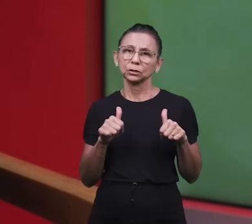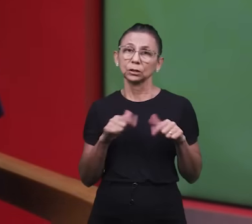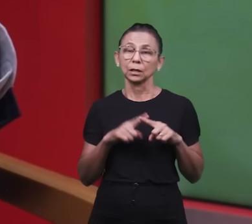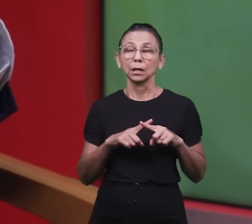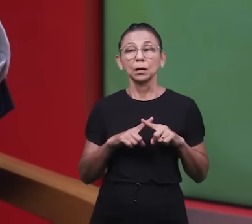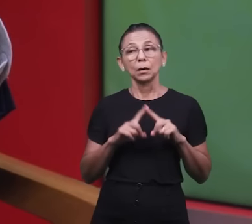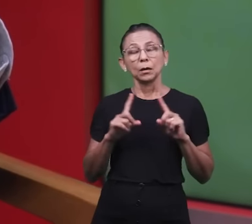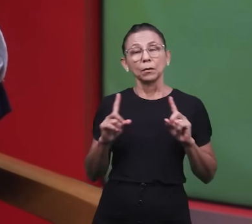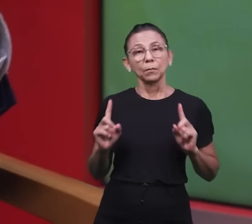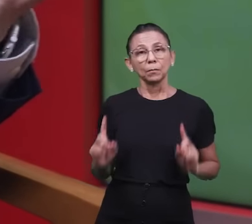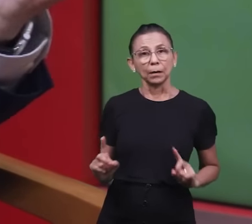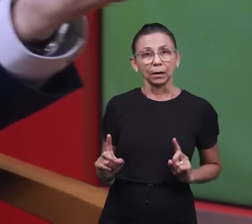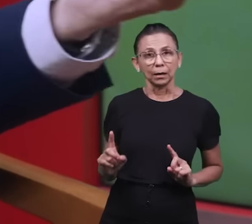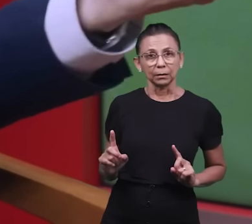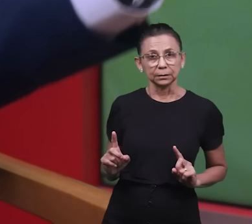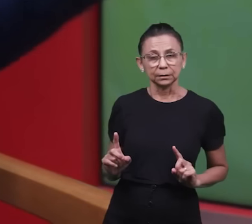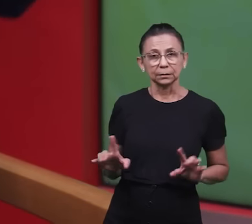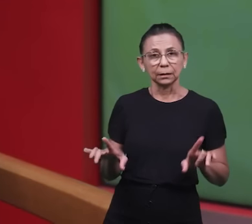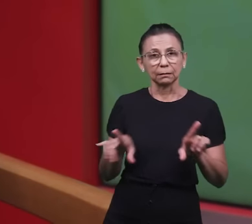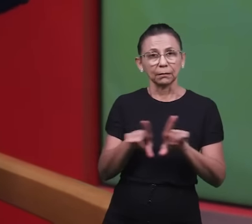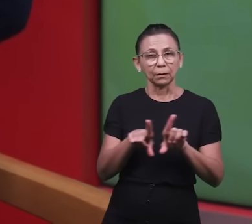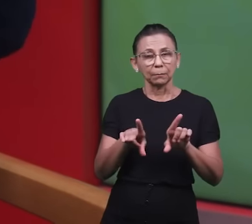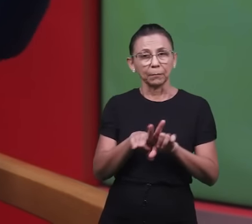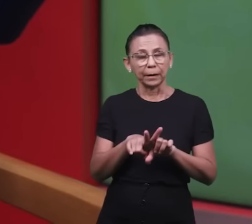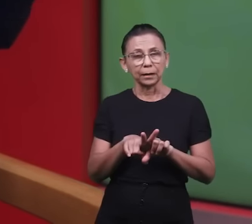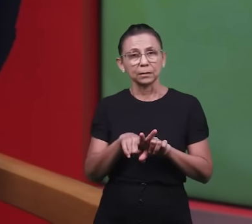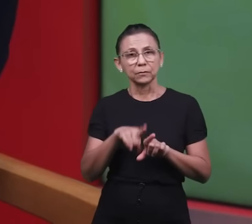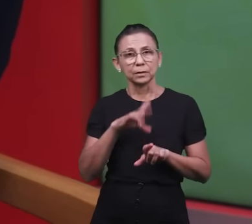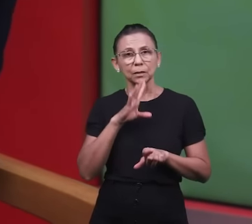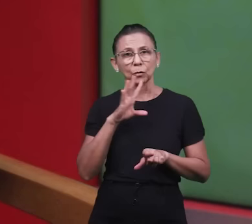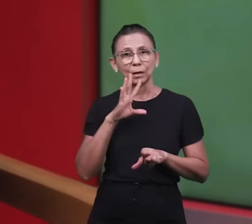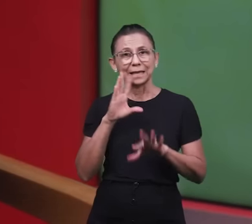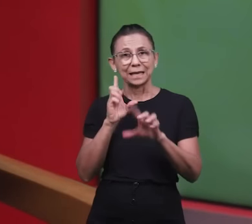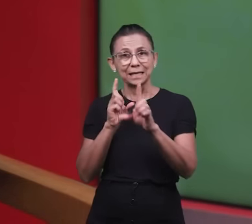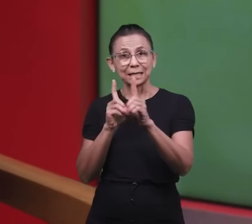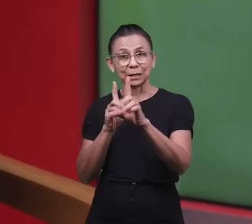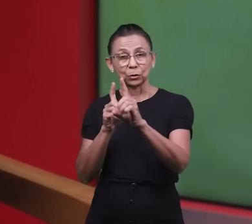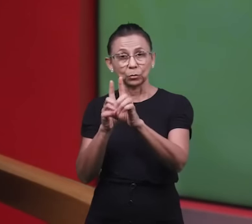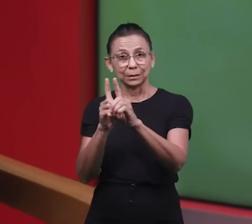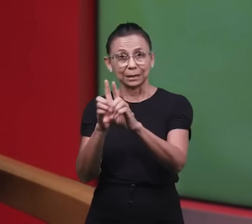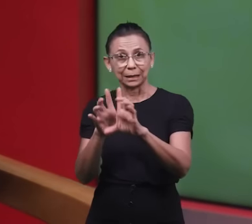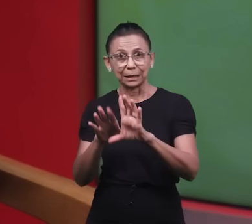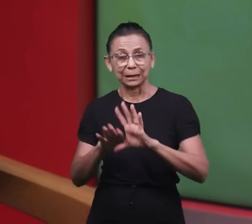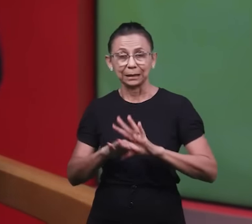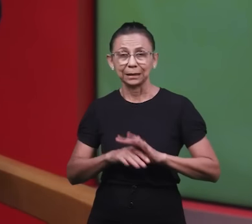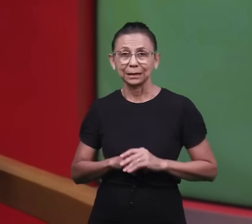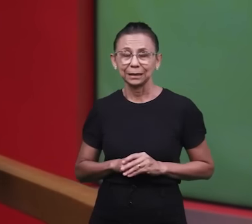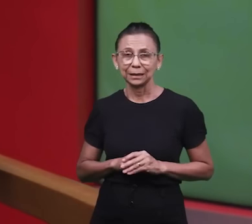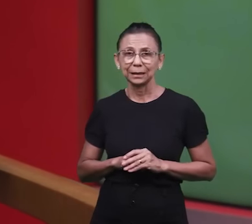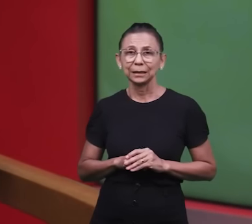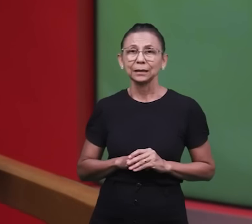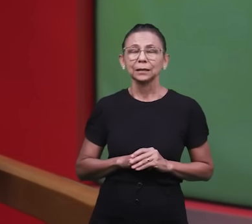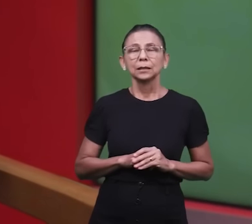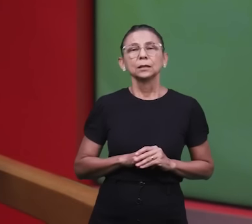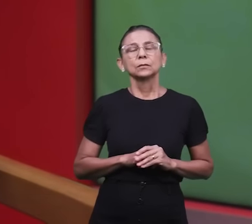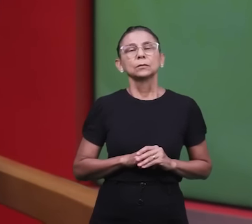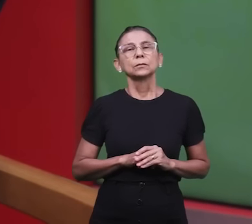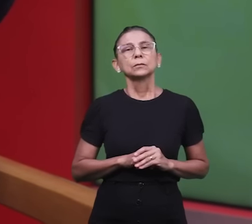alicerçada na doutrina ela impede que os ovos os devoradores a expressão bíblica entre